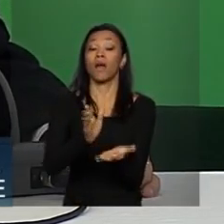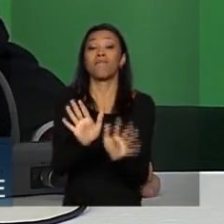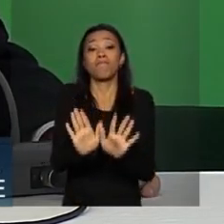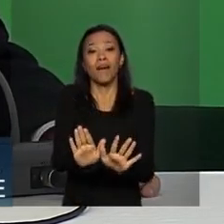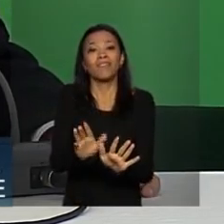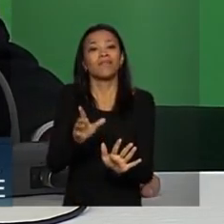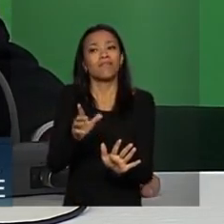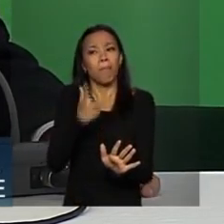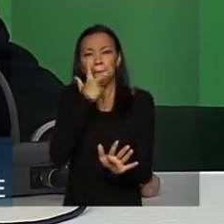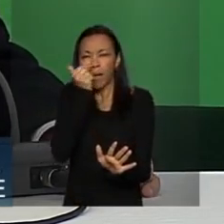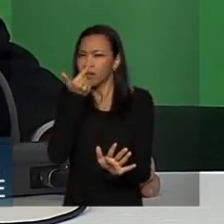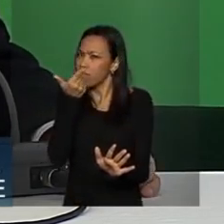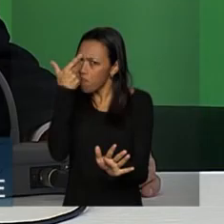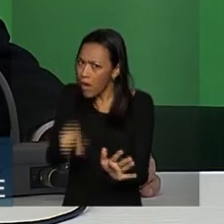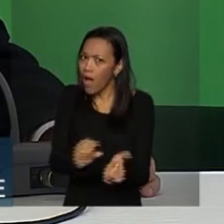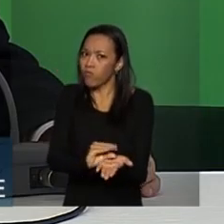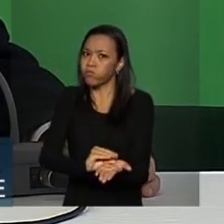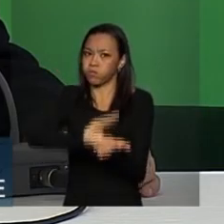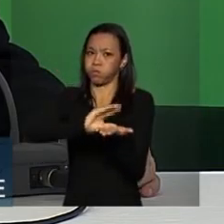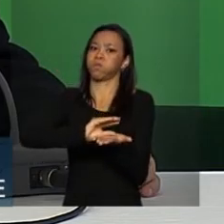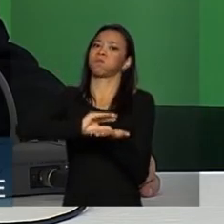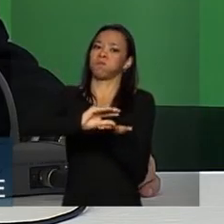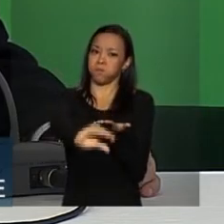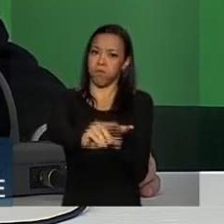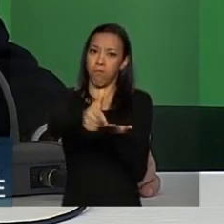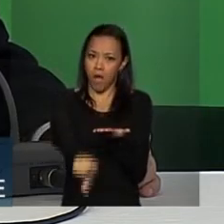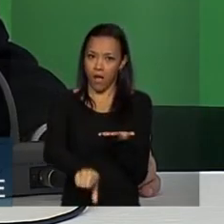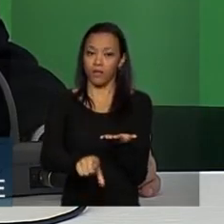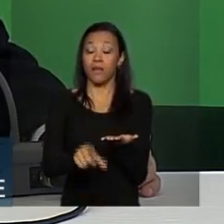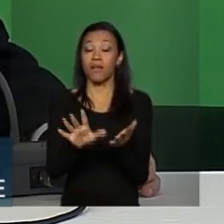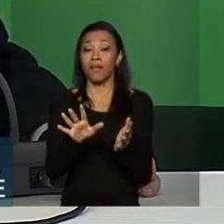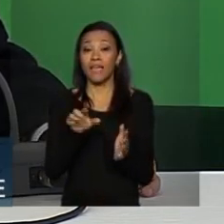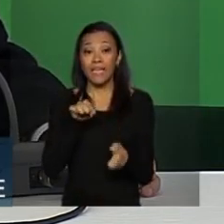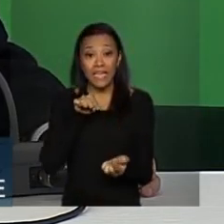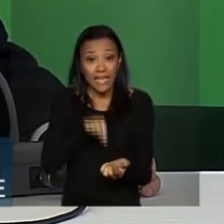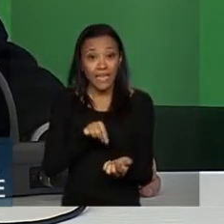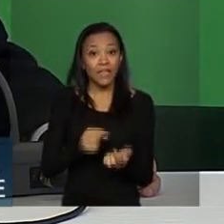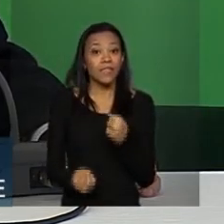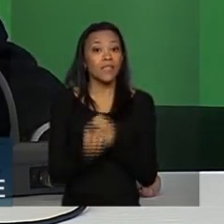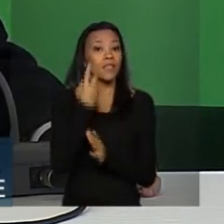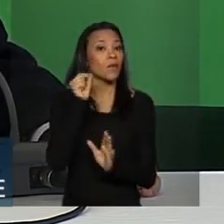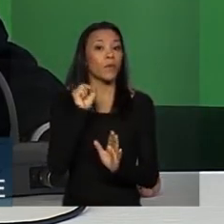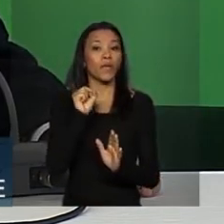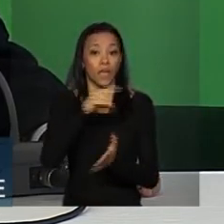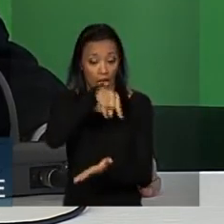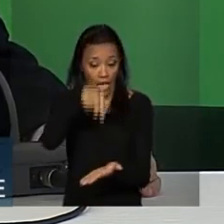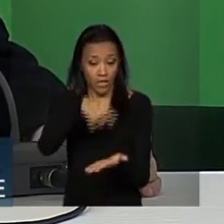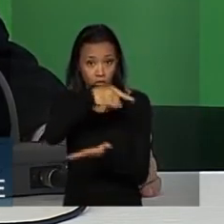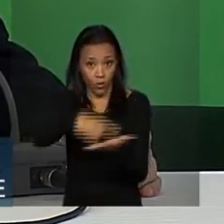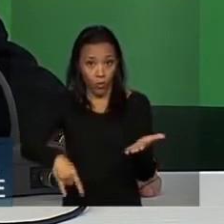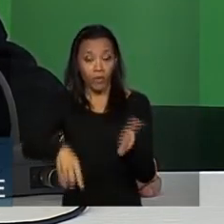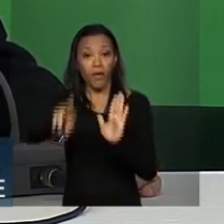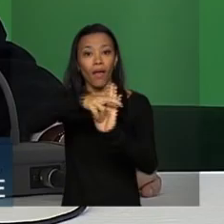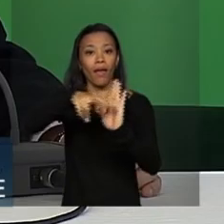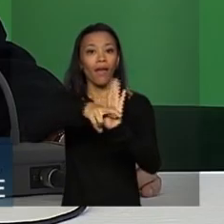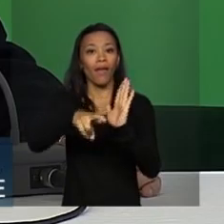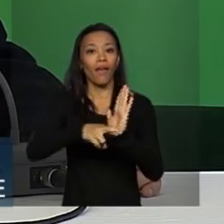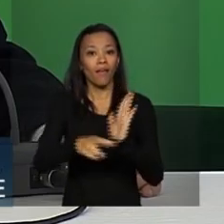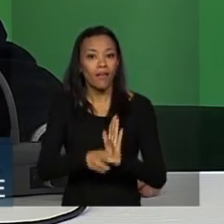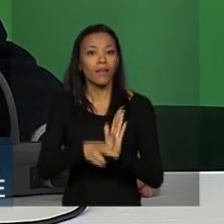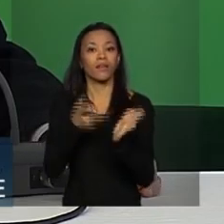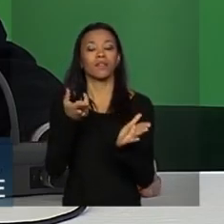haver muito mais. E ele cria um quadro de regras estáveis, de